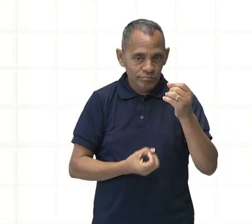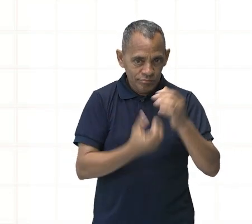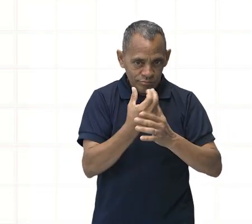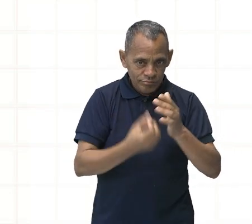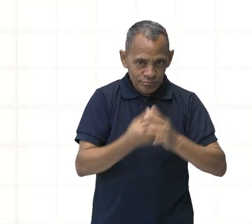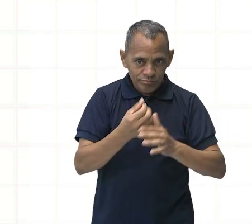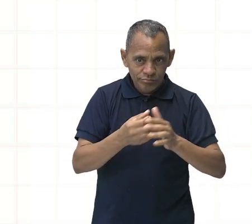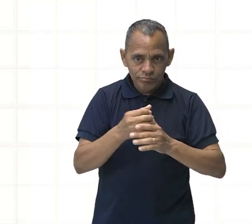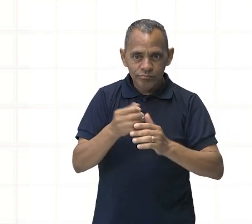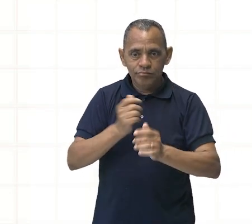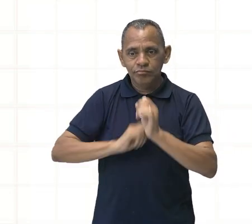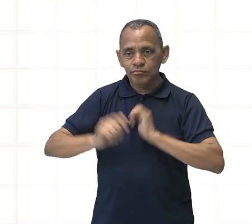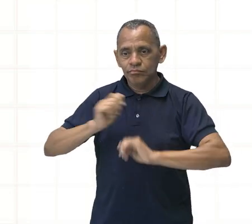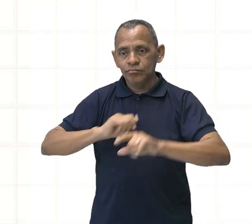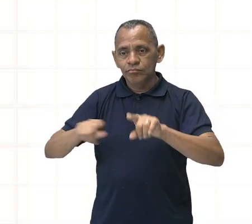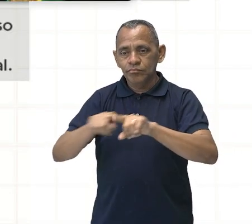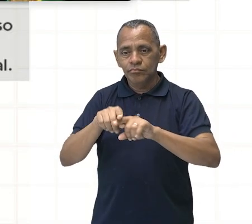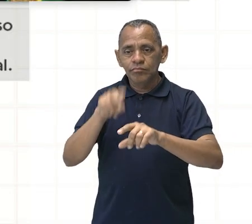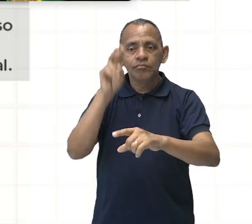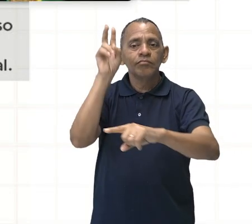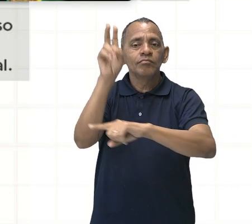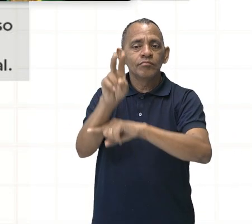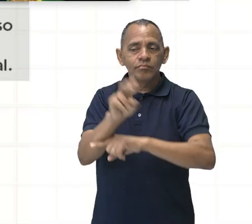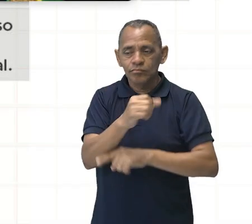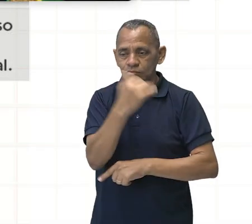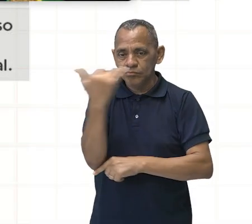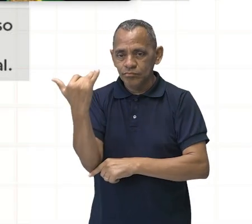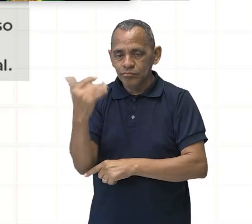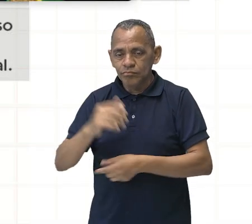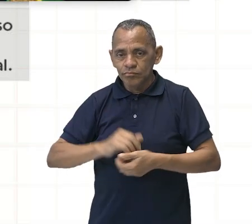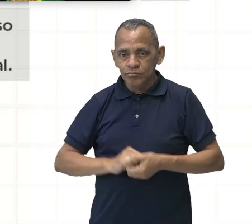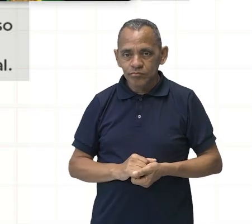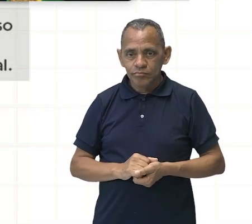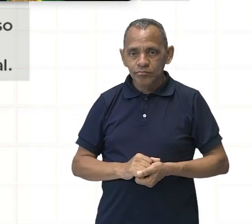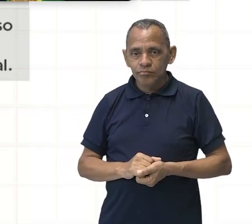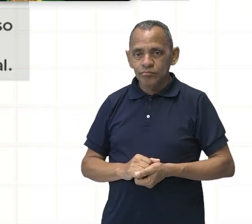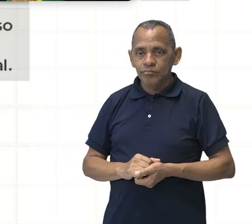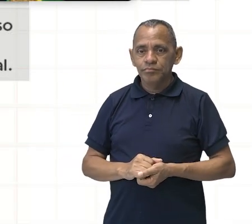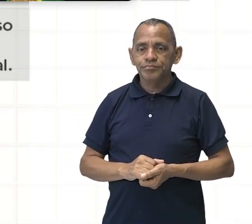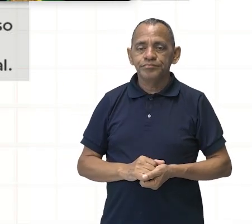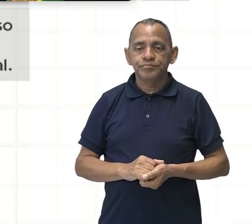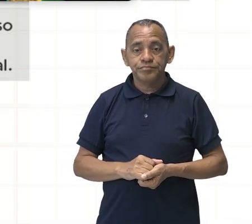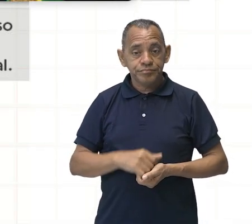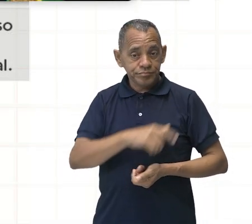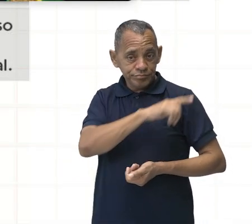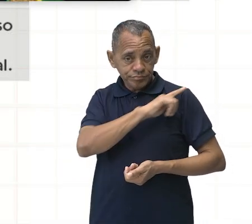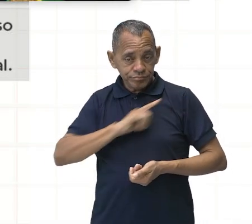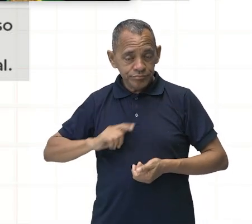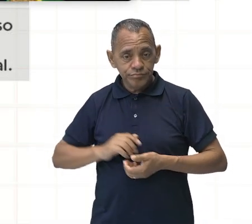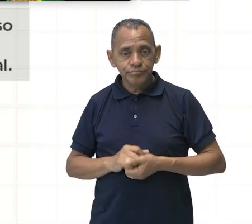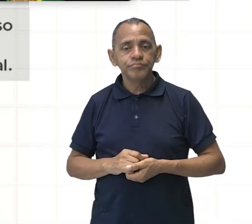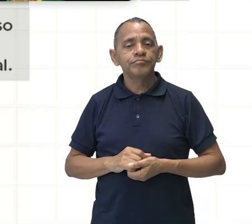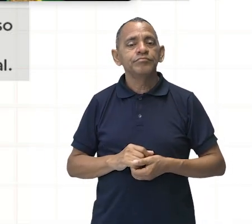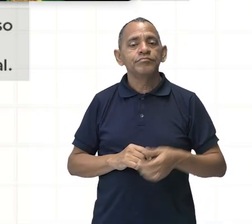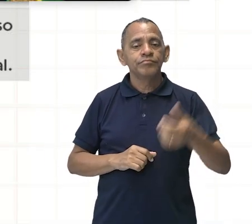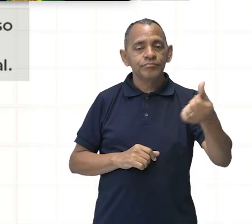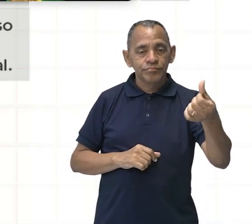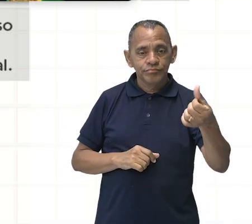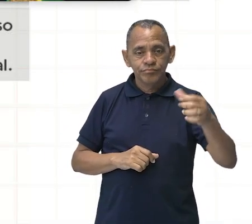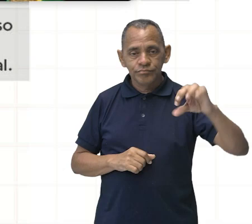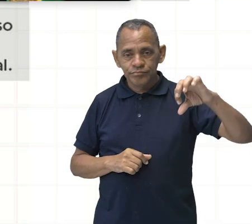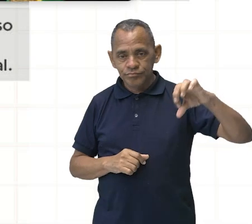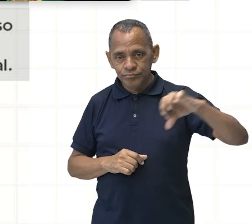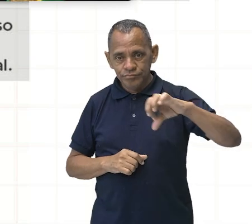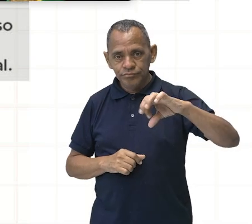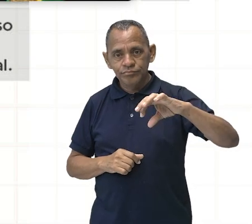também com a preservação ambiental. Certo? Então, o governo de Itamar Franco vai de 1992